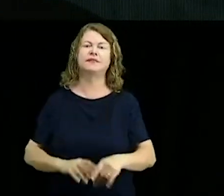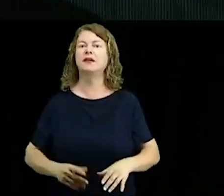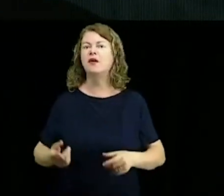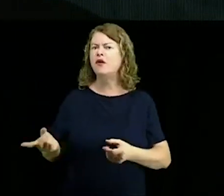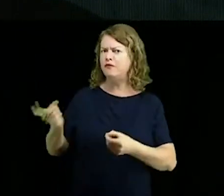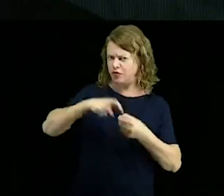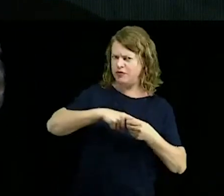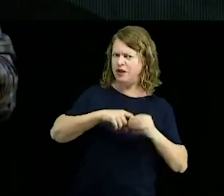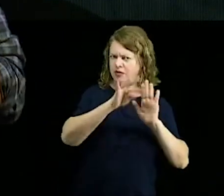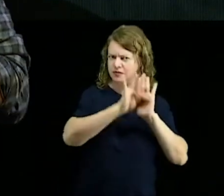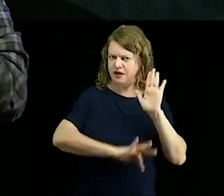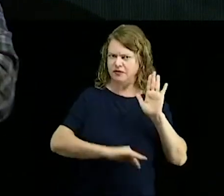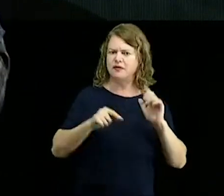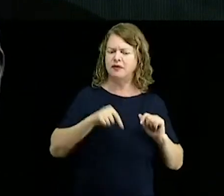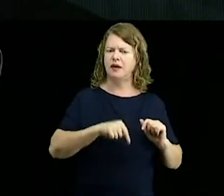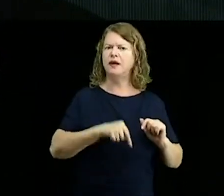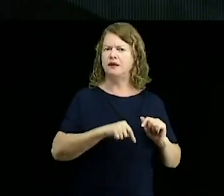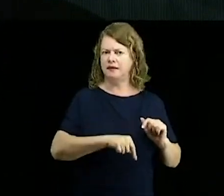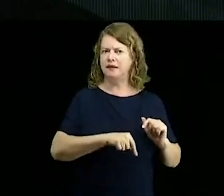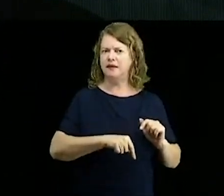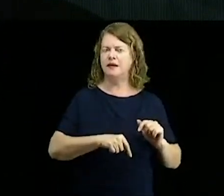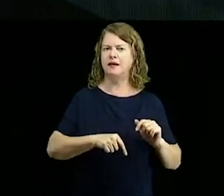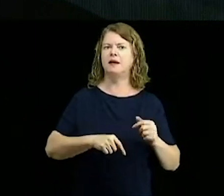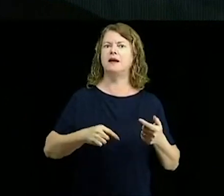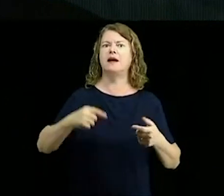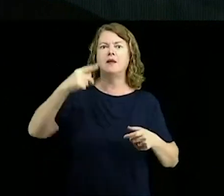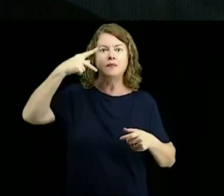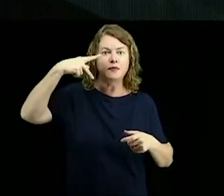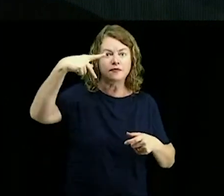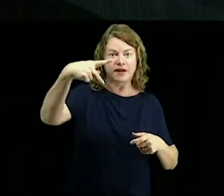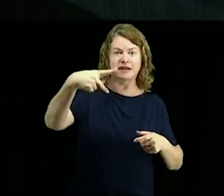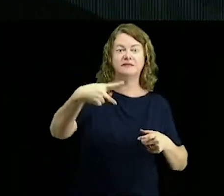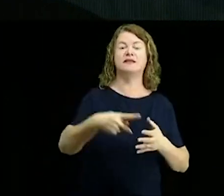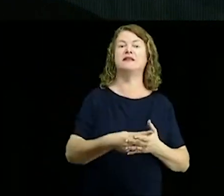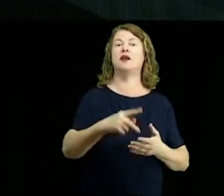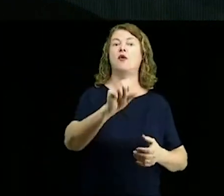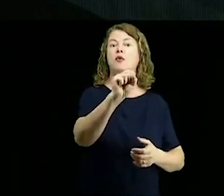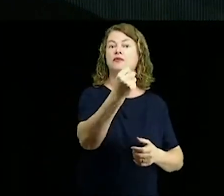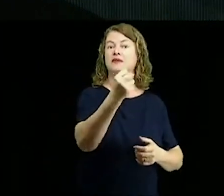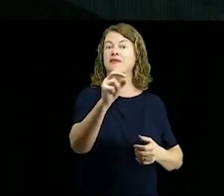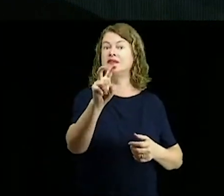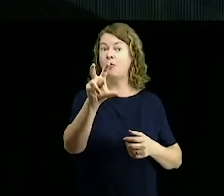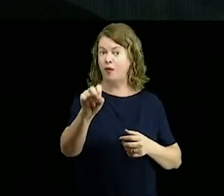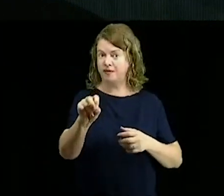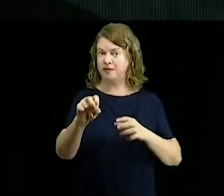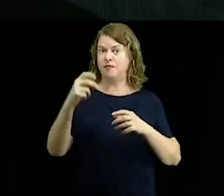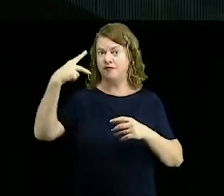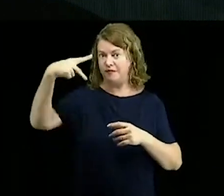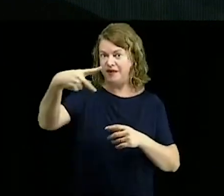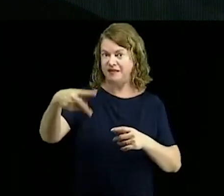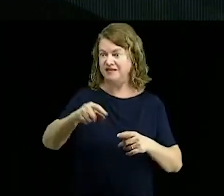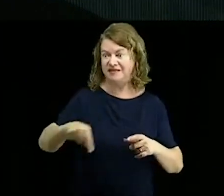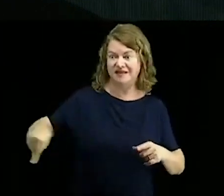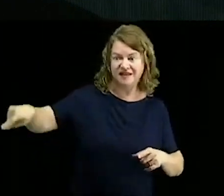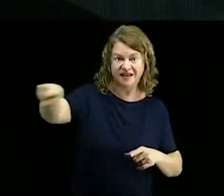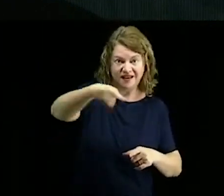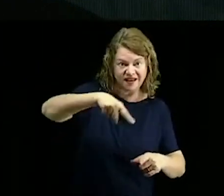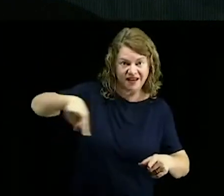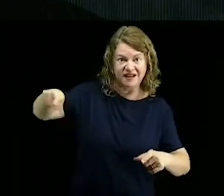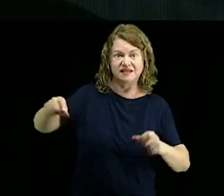esses profetas de Baal, na verdade 850 profetas, eles comiam na mesa no sentido assim, eles